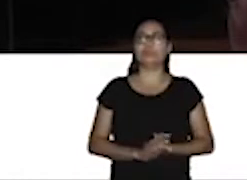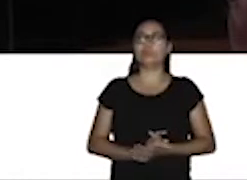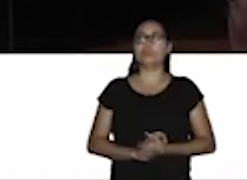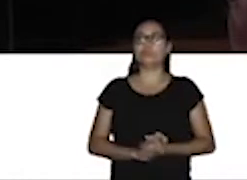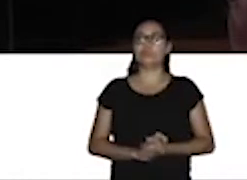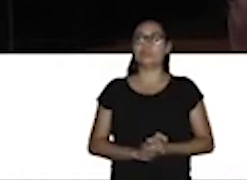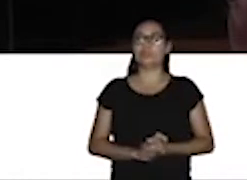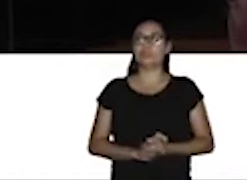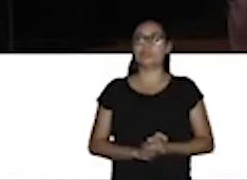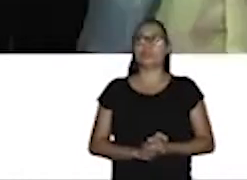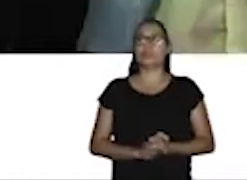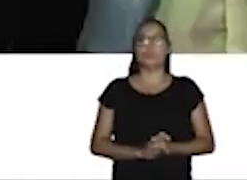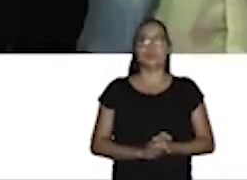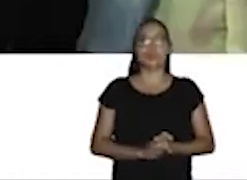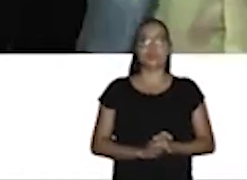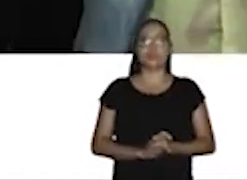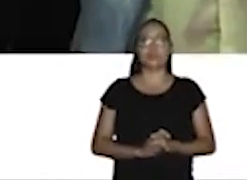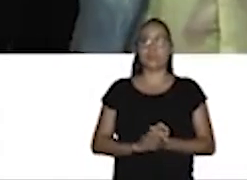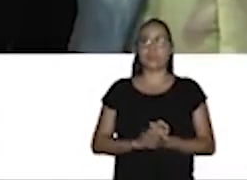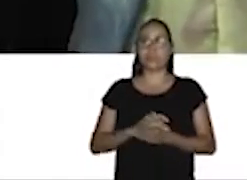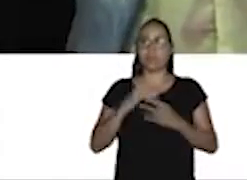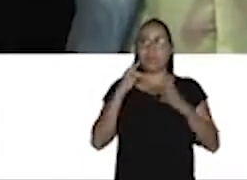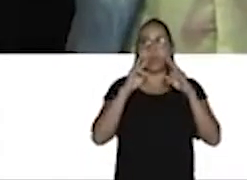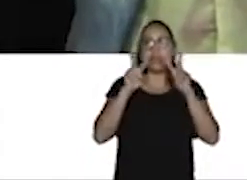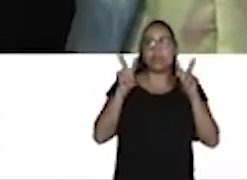olhar. Tônus.